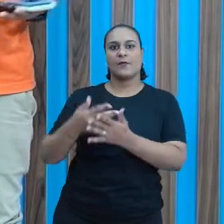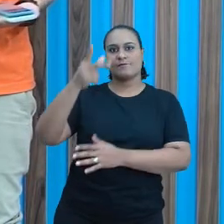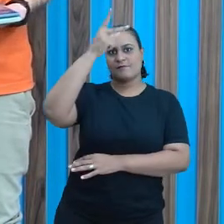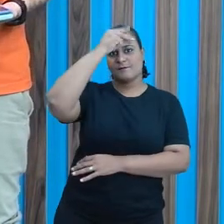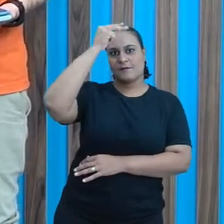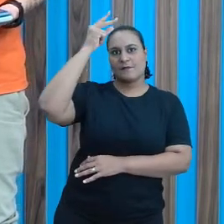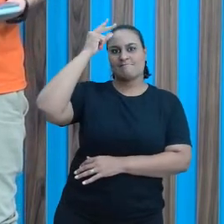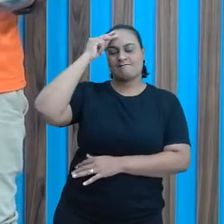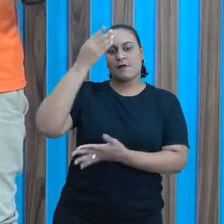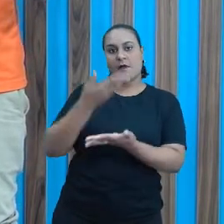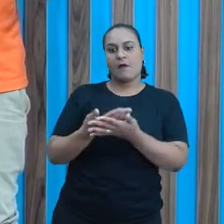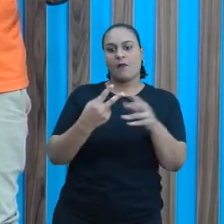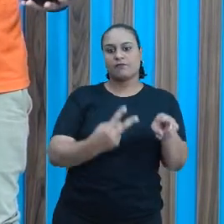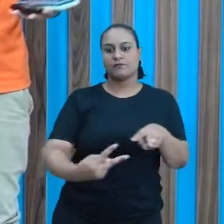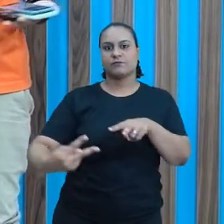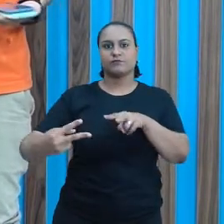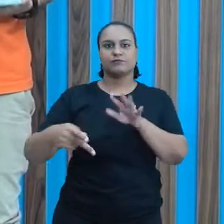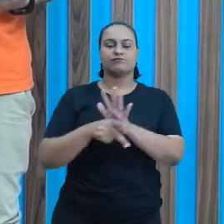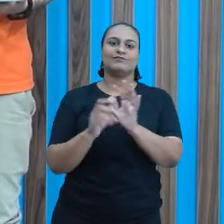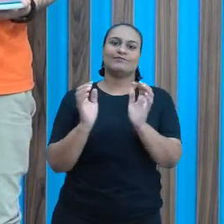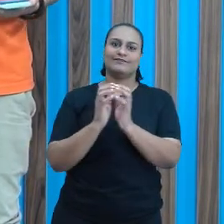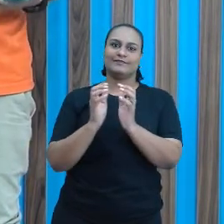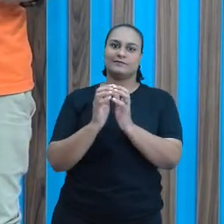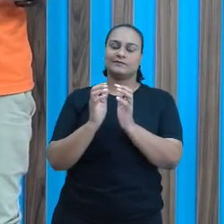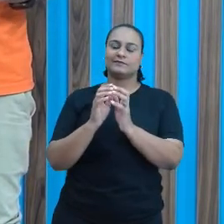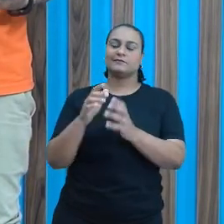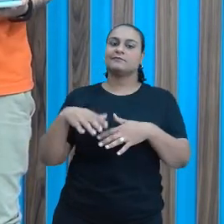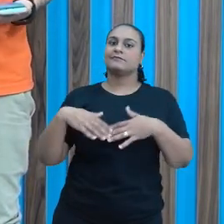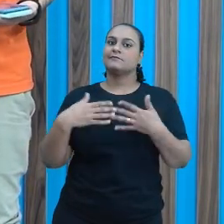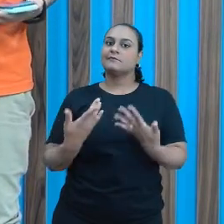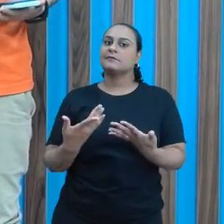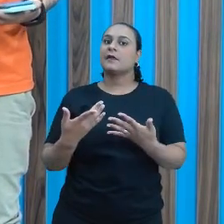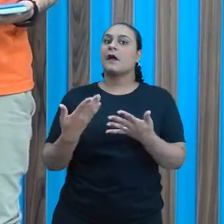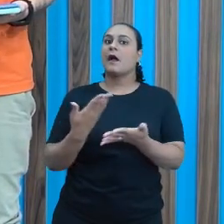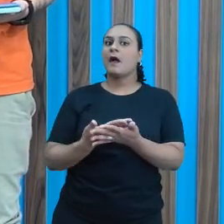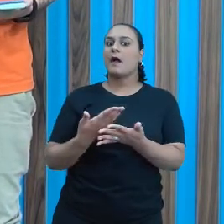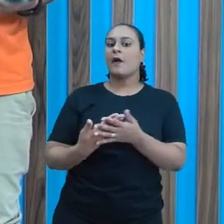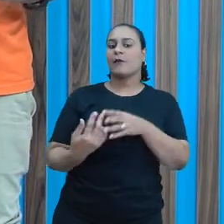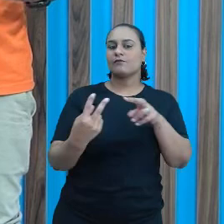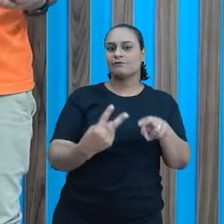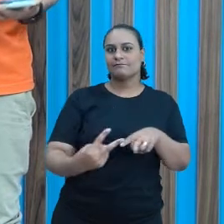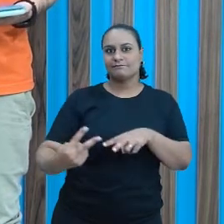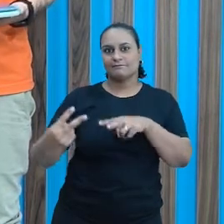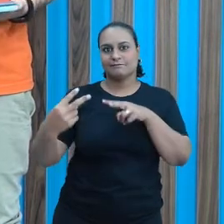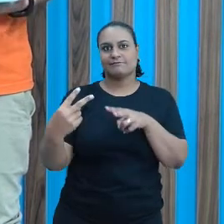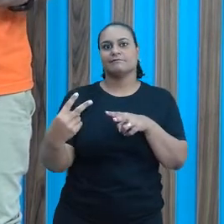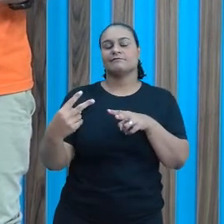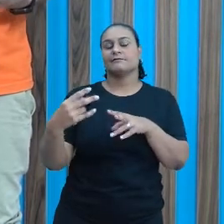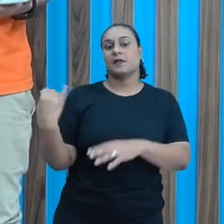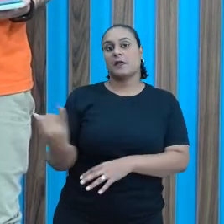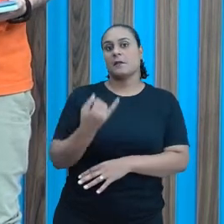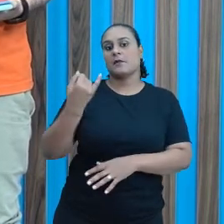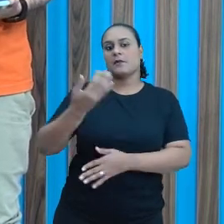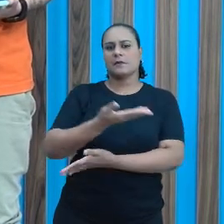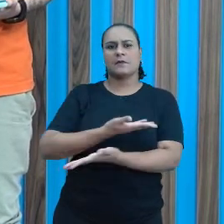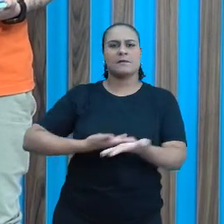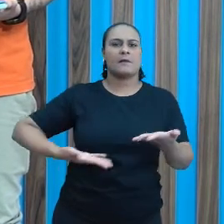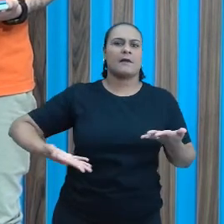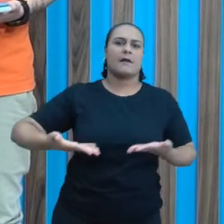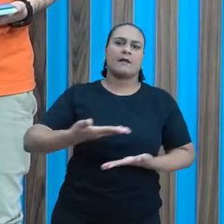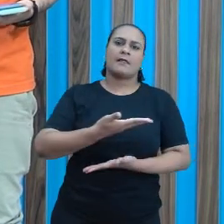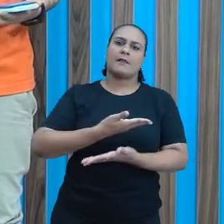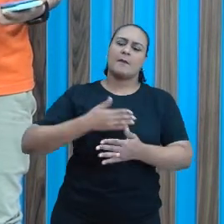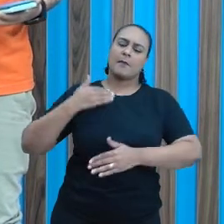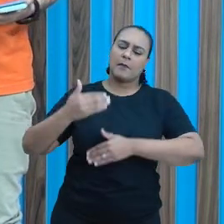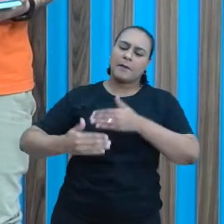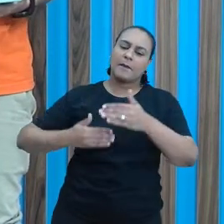Digitais do Recife, né? Então, lembrando que essa aula tem o seu formato digital e é importante que a interação ela fique cada vez melhor,